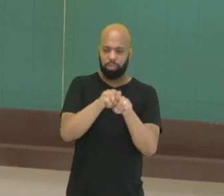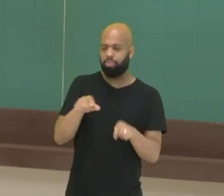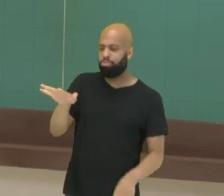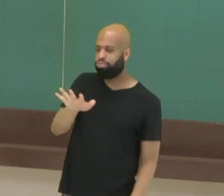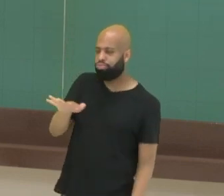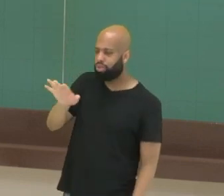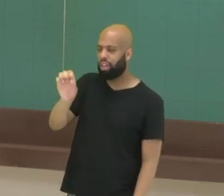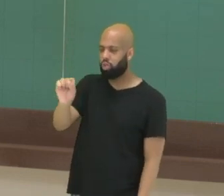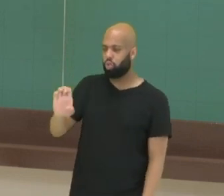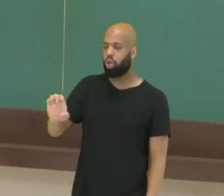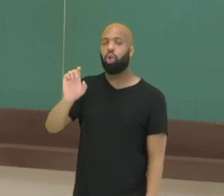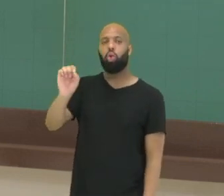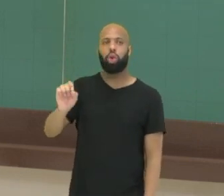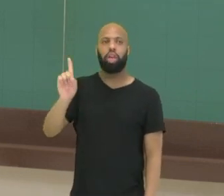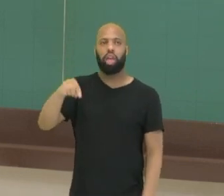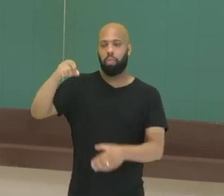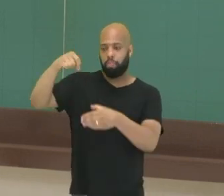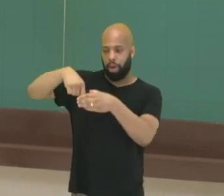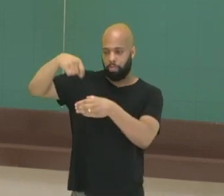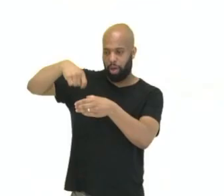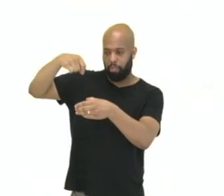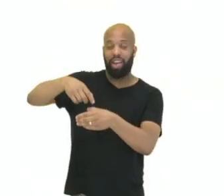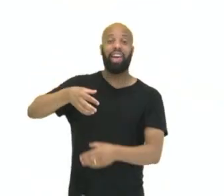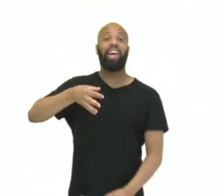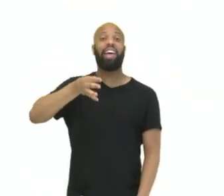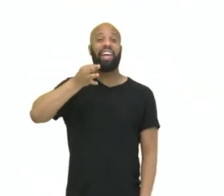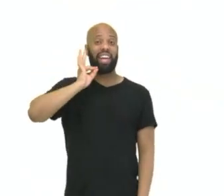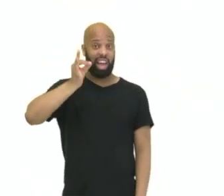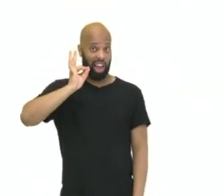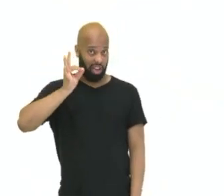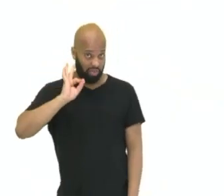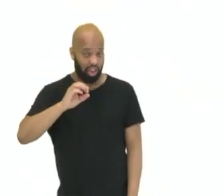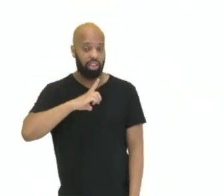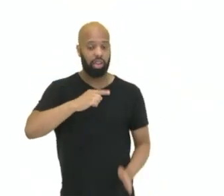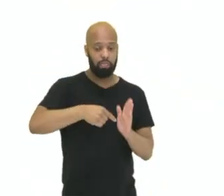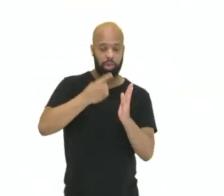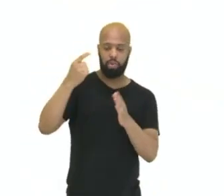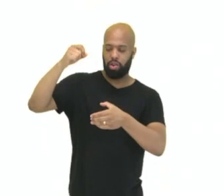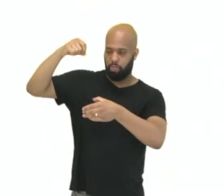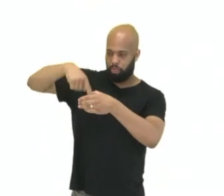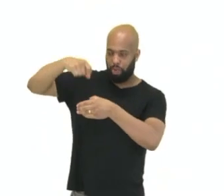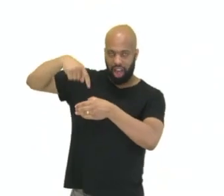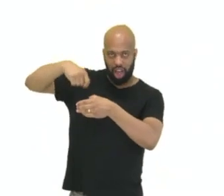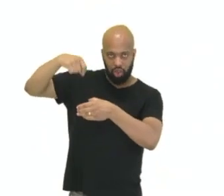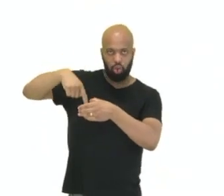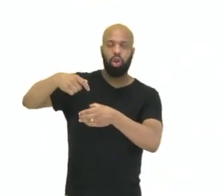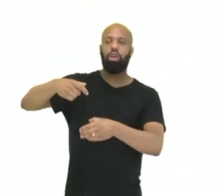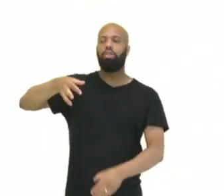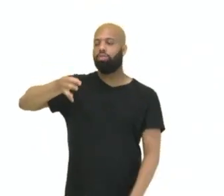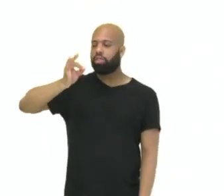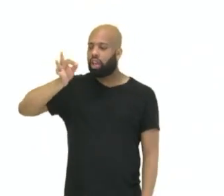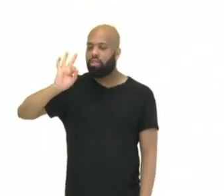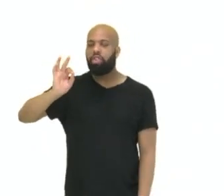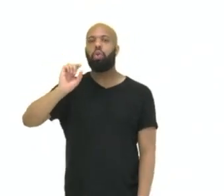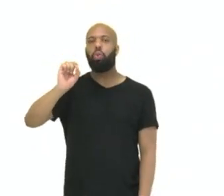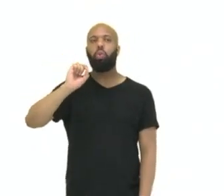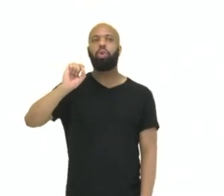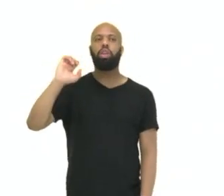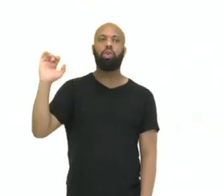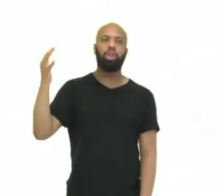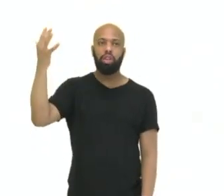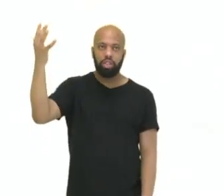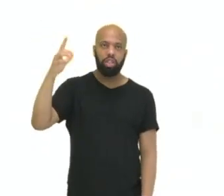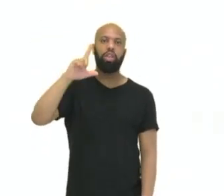região Sudeste, que é o cultivo do café. Então, as primeiras plantações de café aconteceram, né,